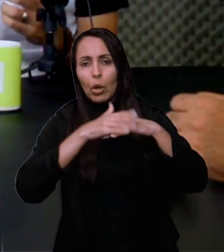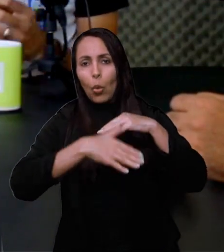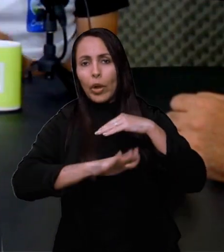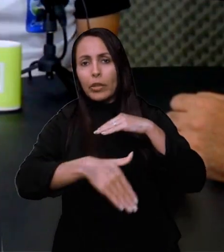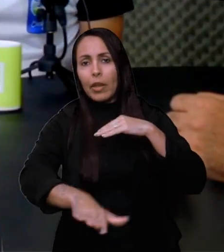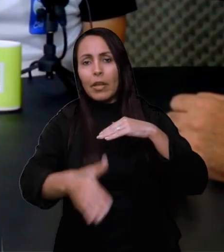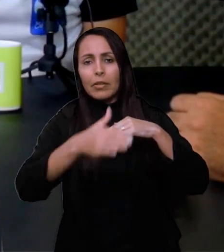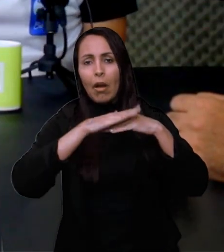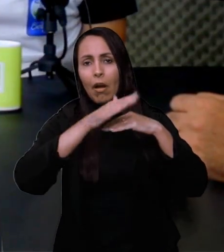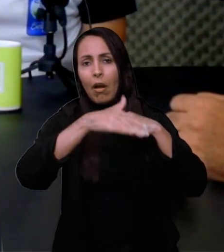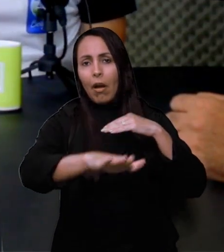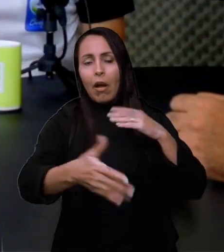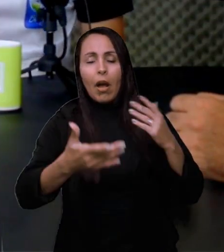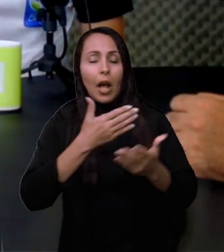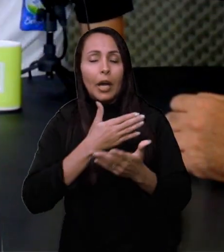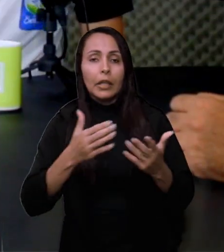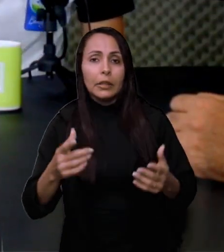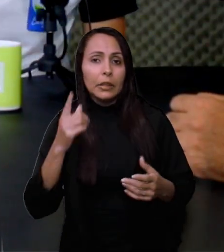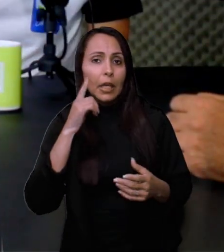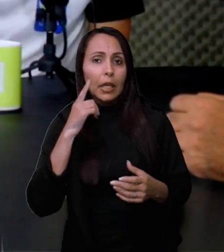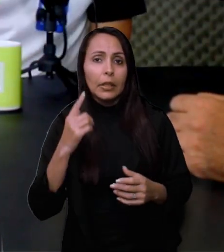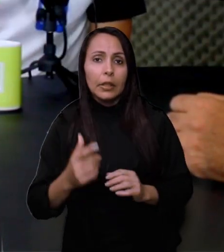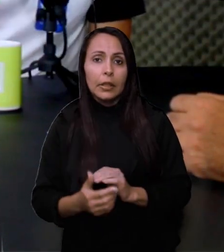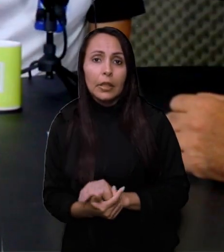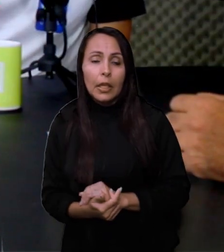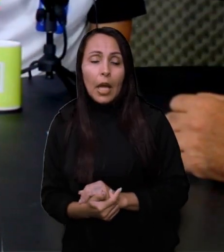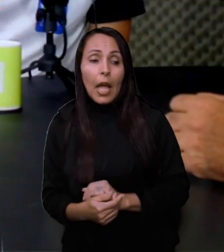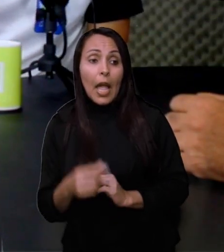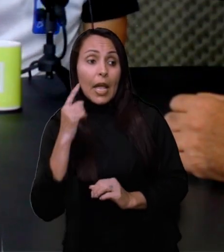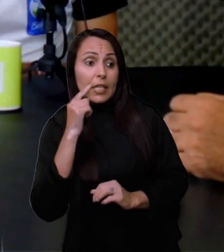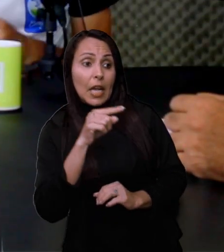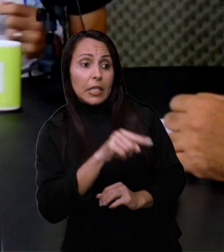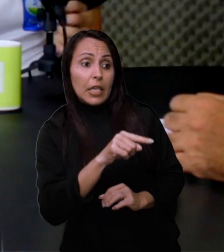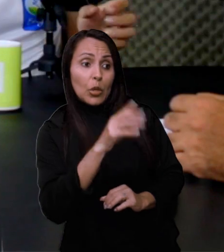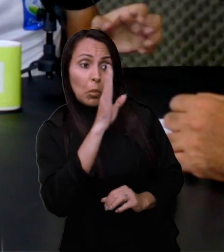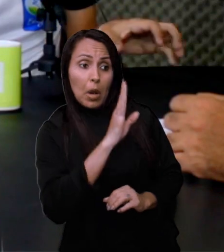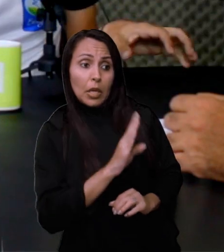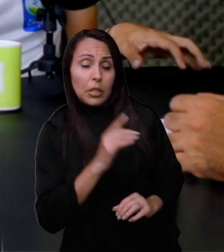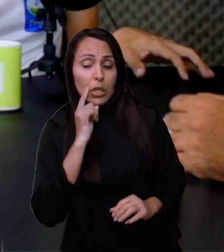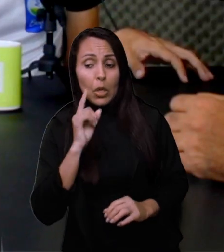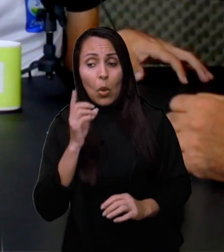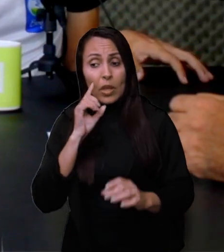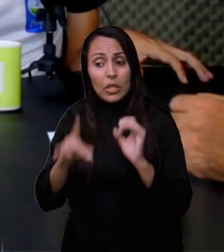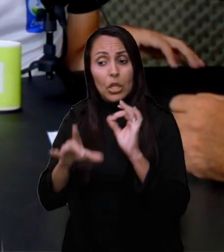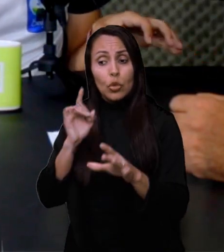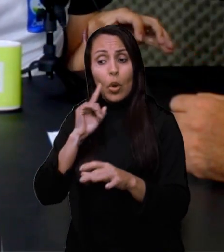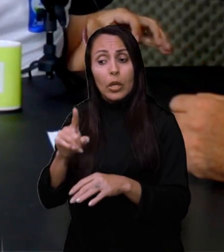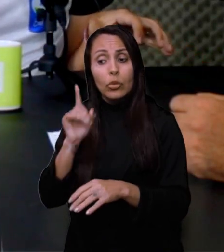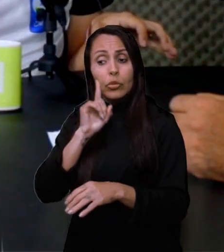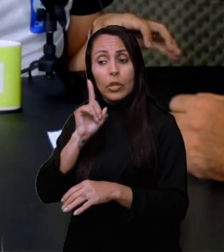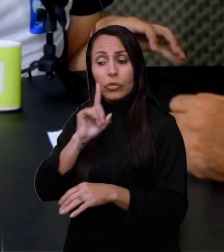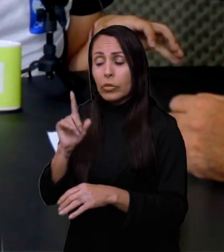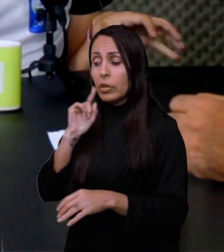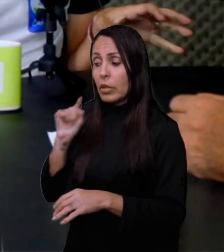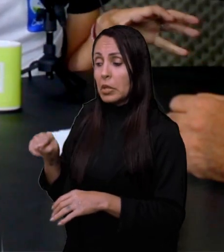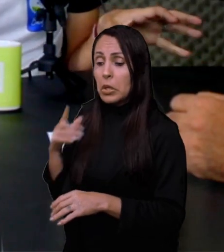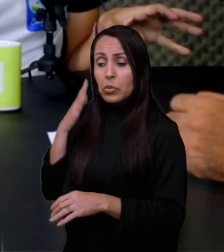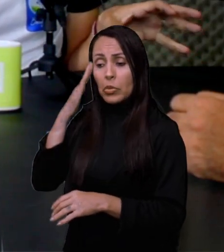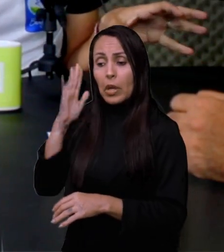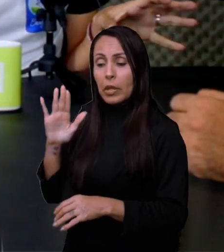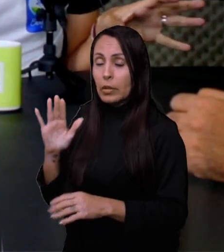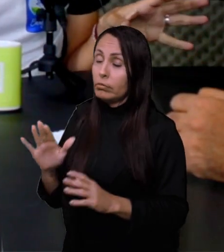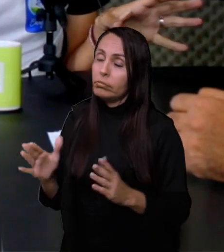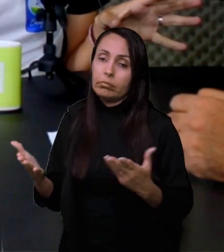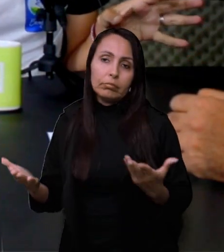Levam de um lado para o outro, não né? tem jurisdição. Ó, esse lixo aqui é do Brasil, esse aqui é, sei lá, dos Estados Unidos, não sei. Não